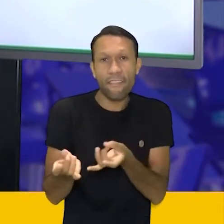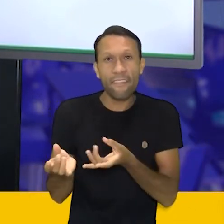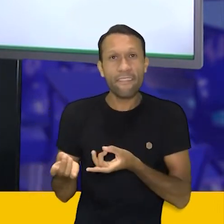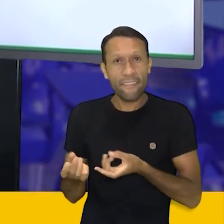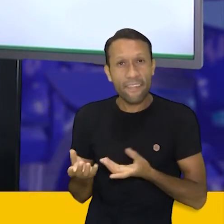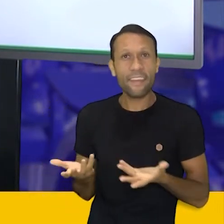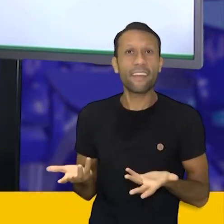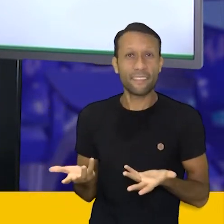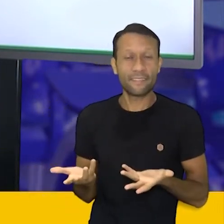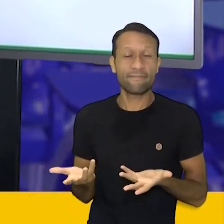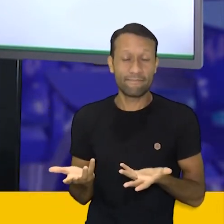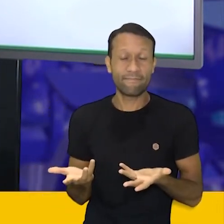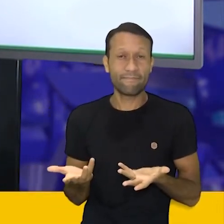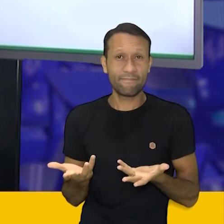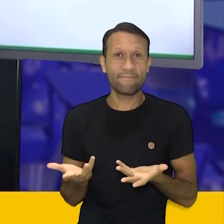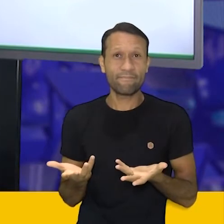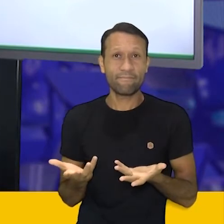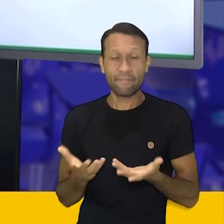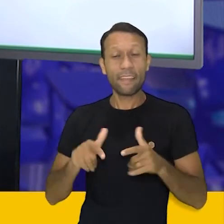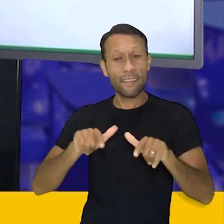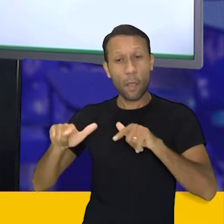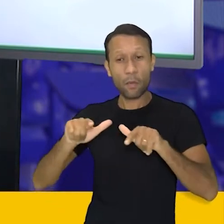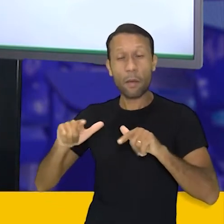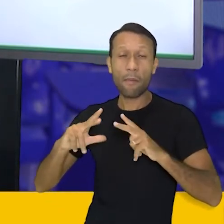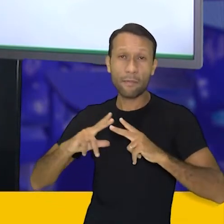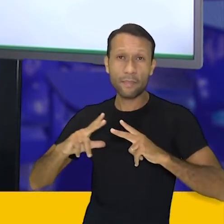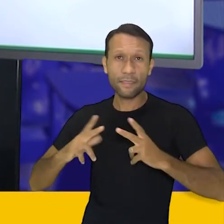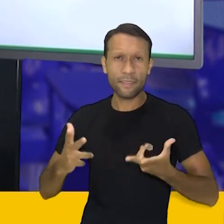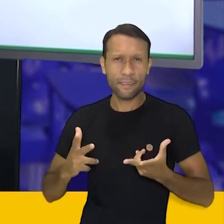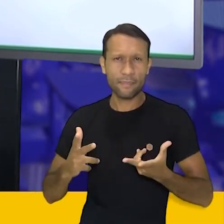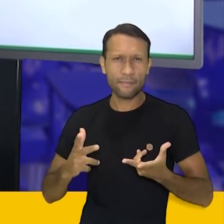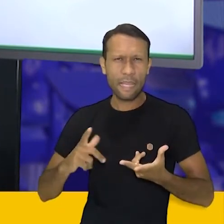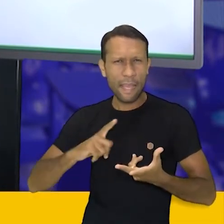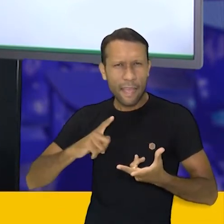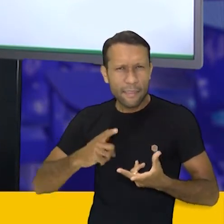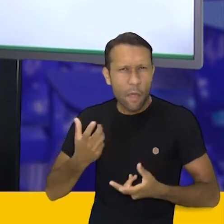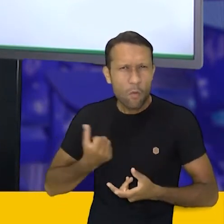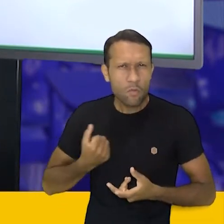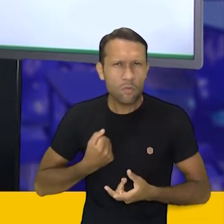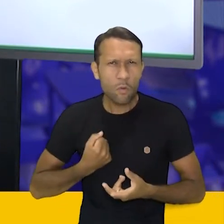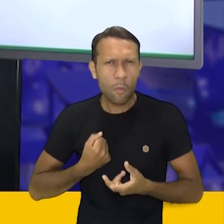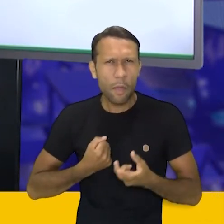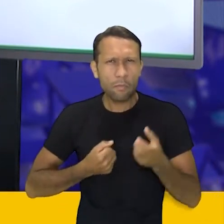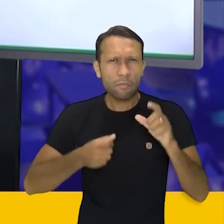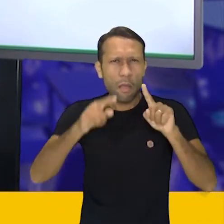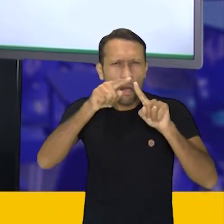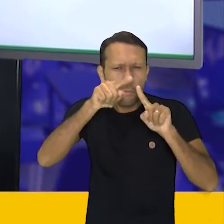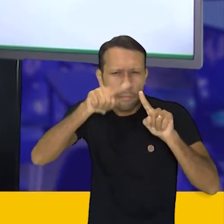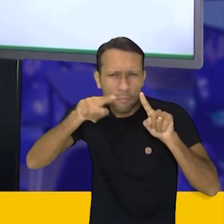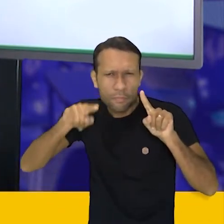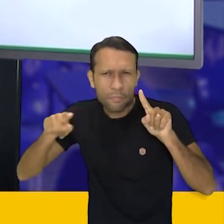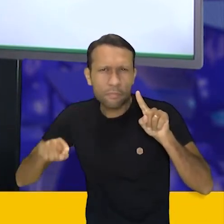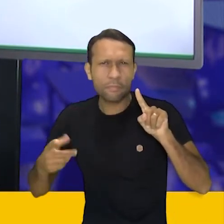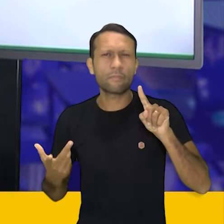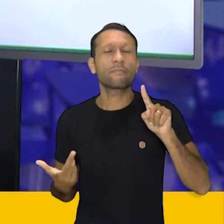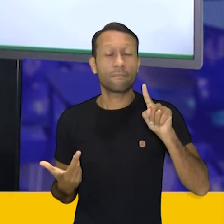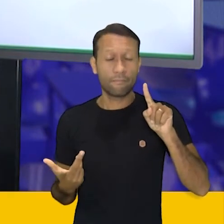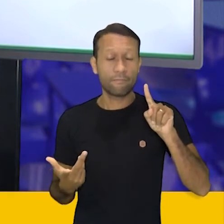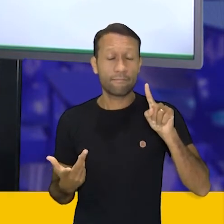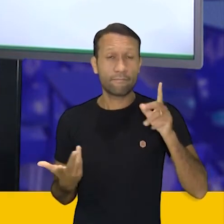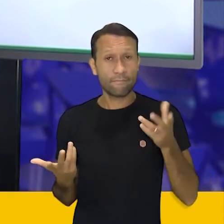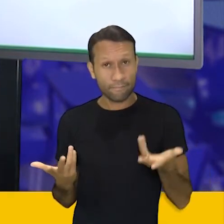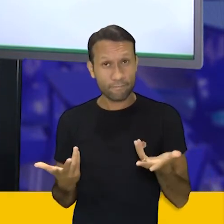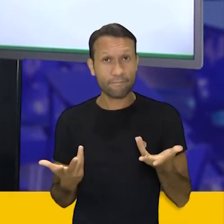trazer para a cidade o trabalho informal. Será que nós temos números do trabalho informal em nossa